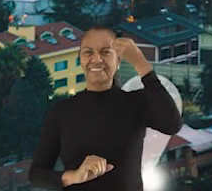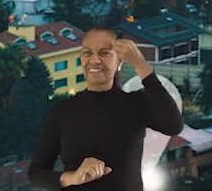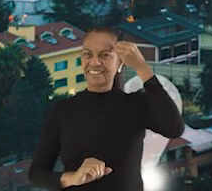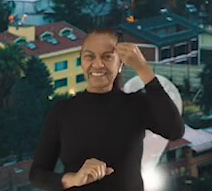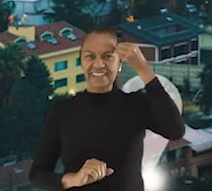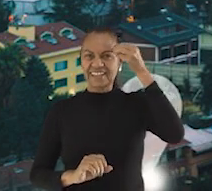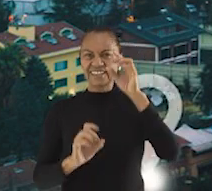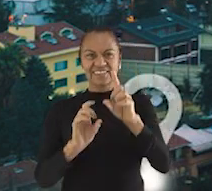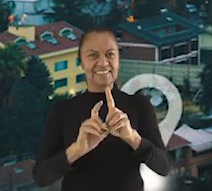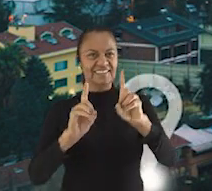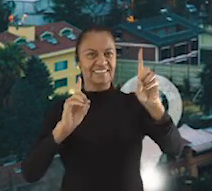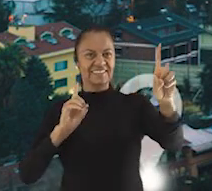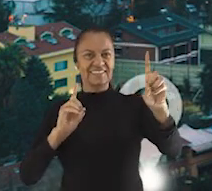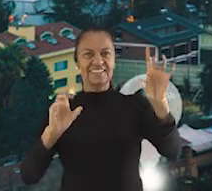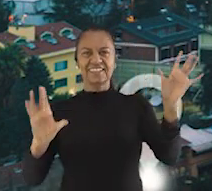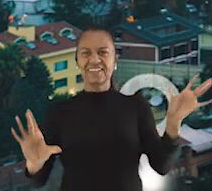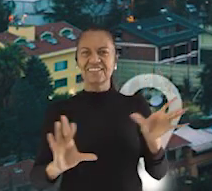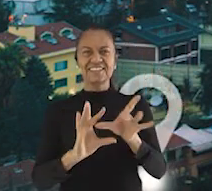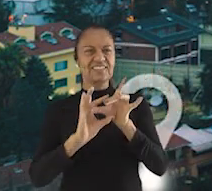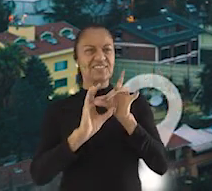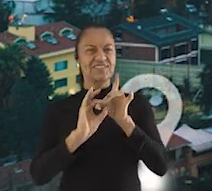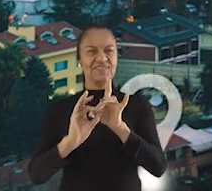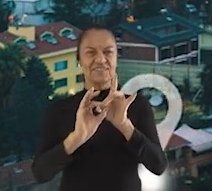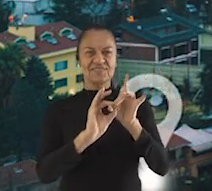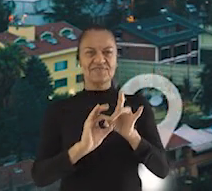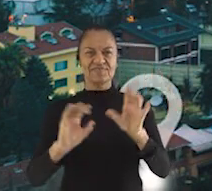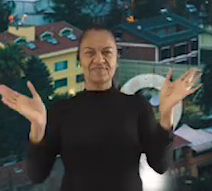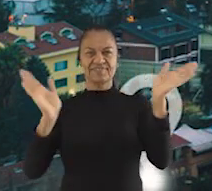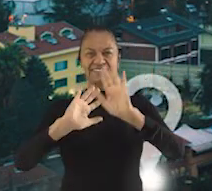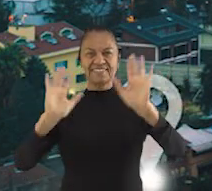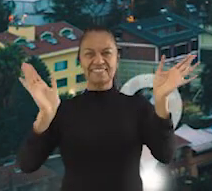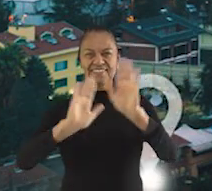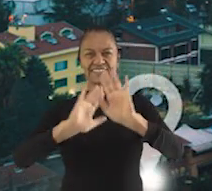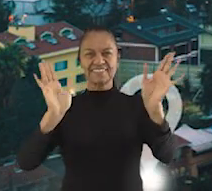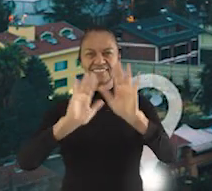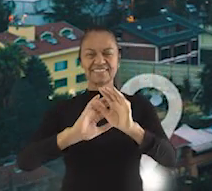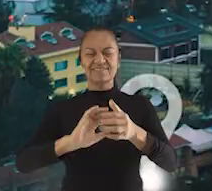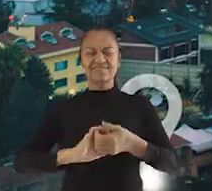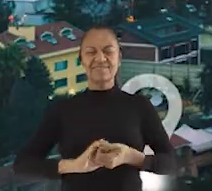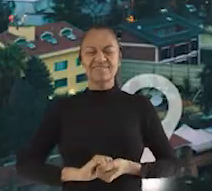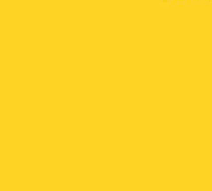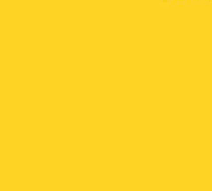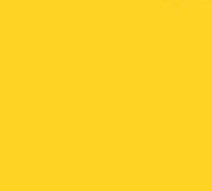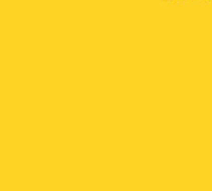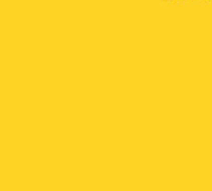E não se esqueçam, mesmo distantes, estamos juntos. Tchau!